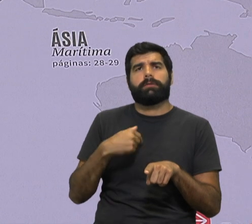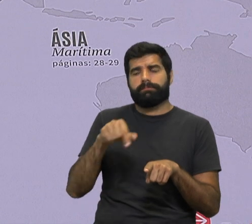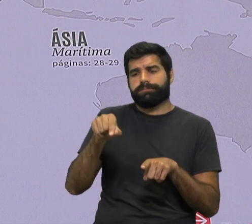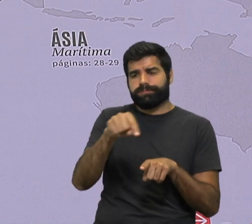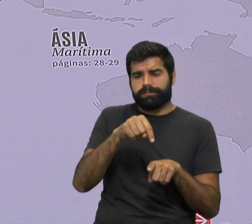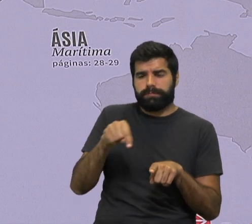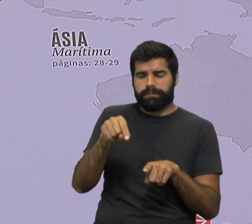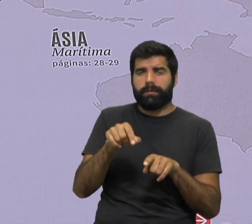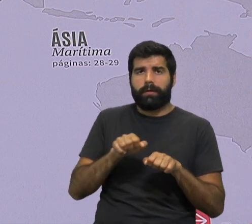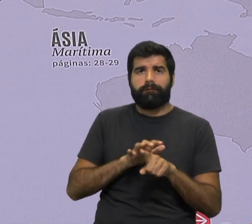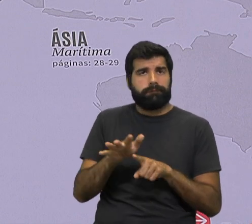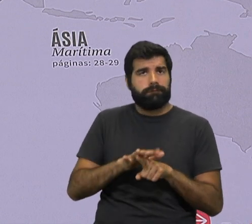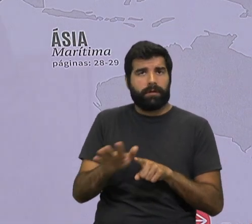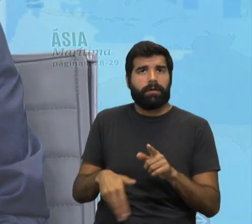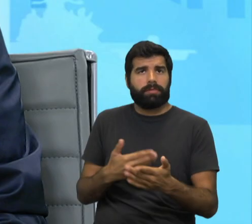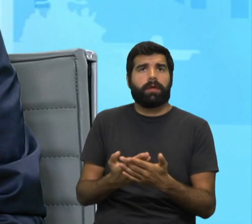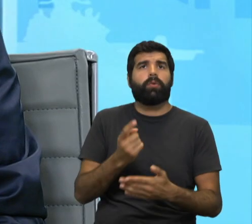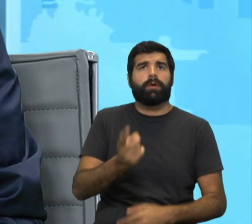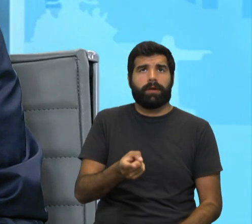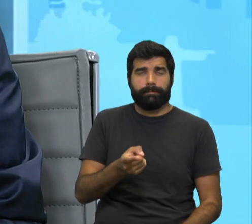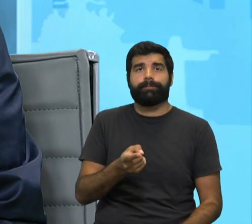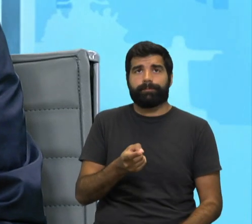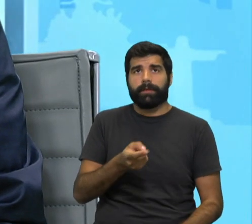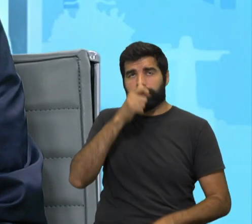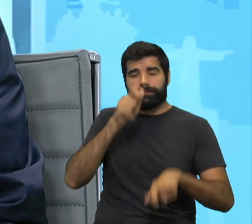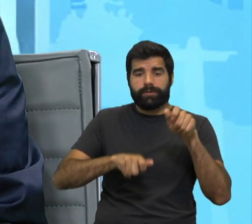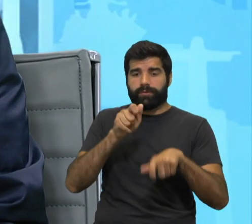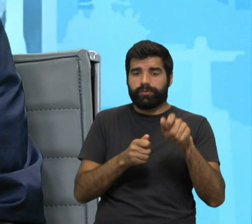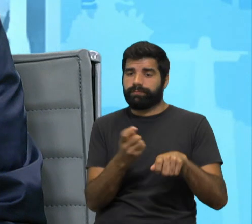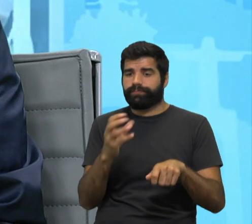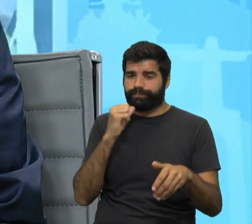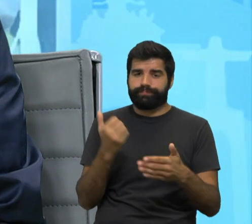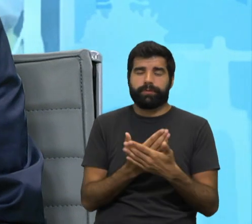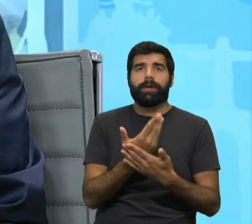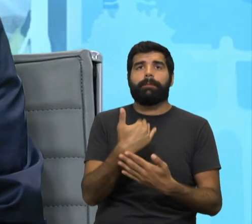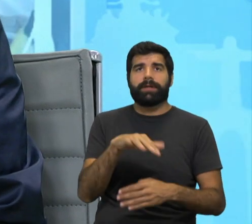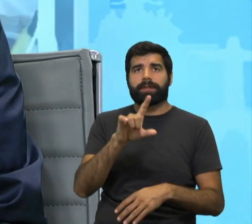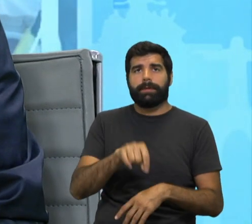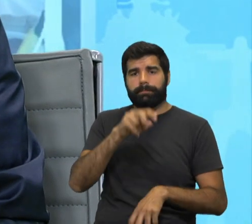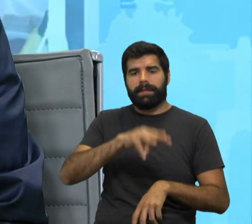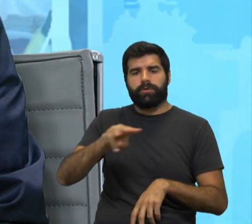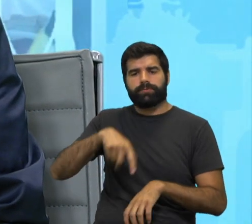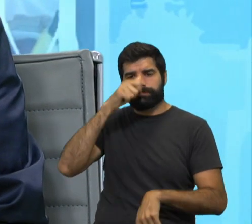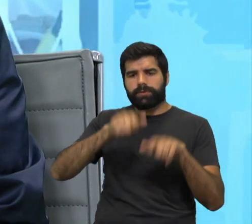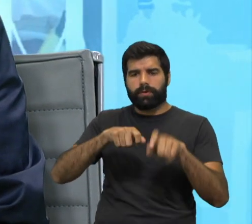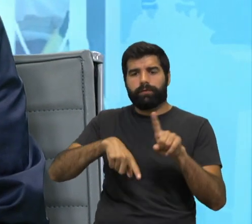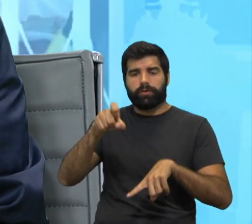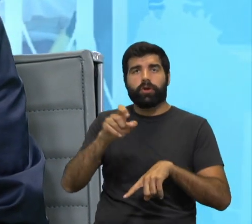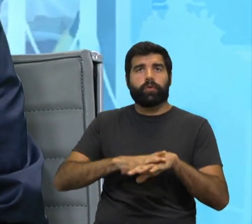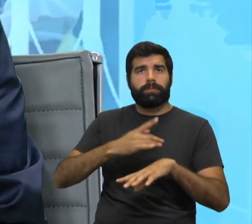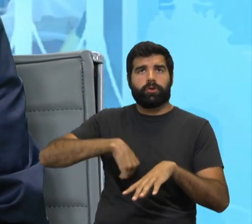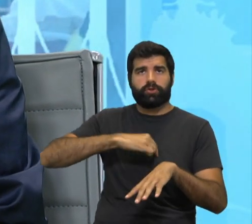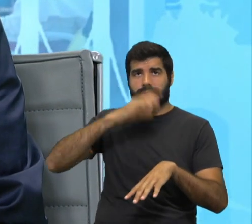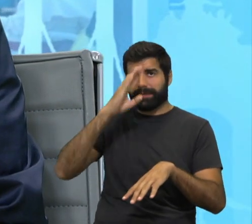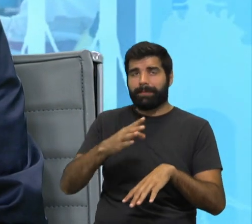região e que têm levado não só à morte de muitas pessoas, mas também à fuga de milhões de pessoas. Como sabemos, a África é um continente com